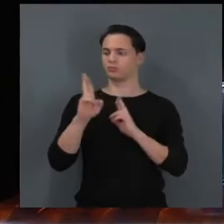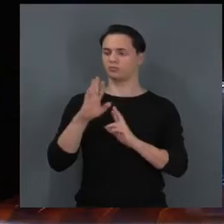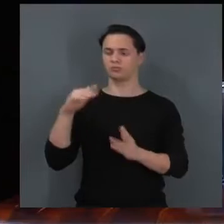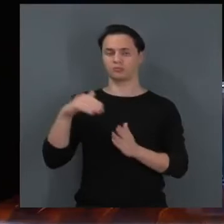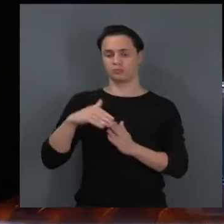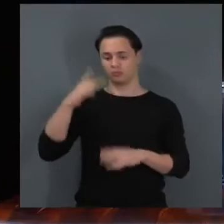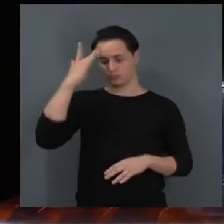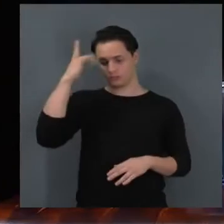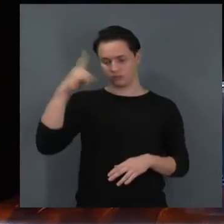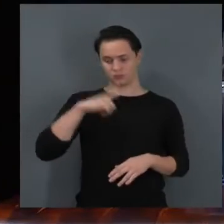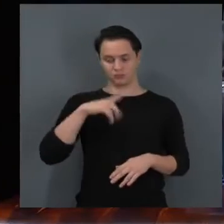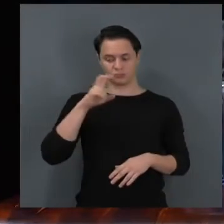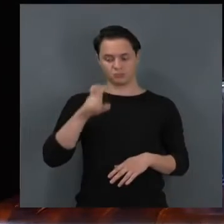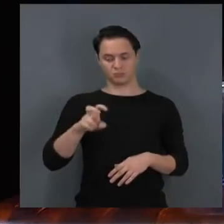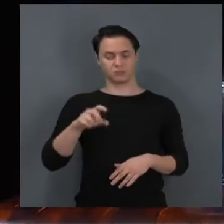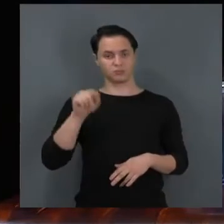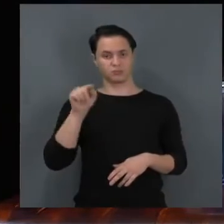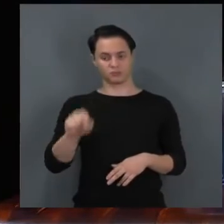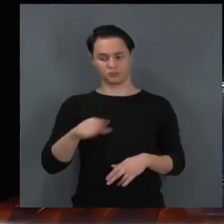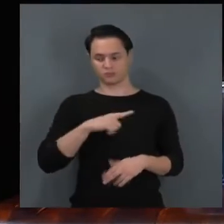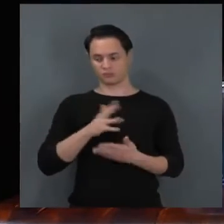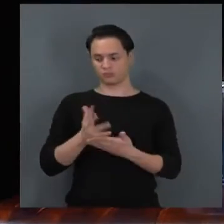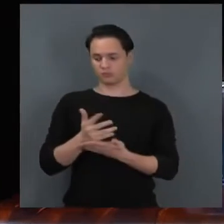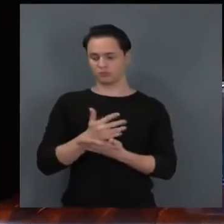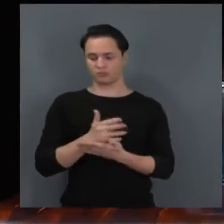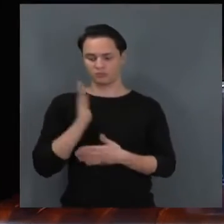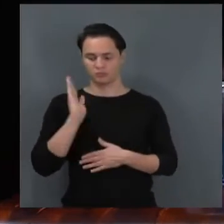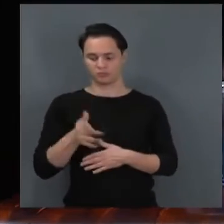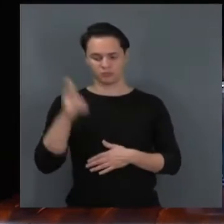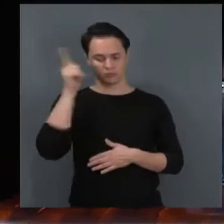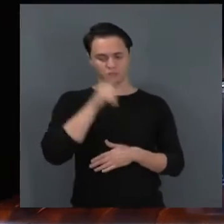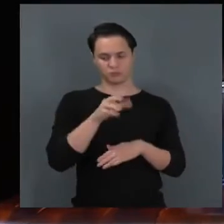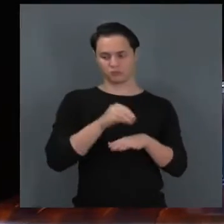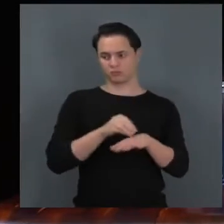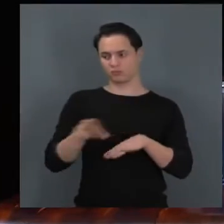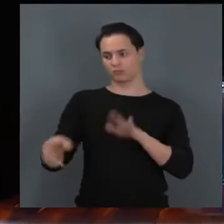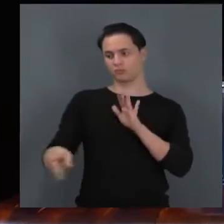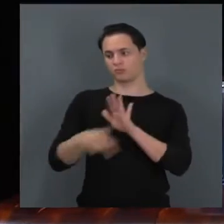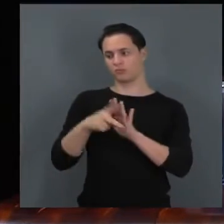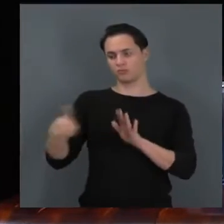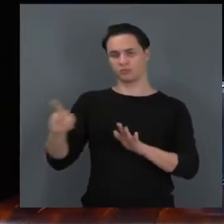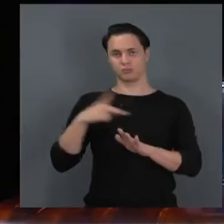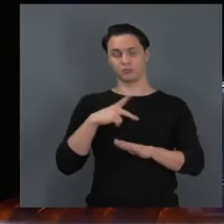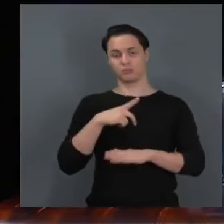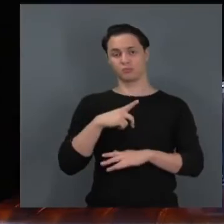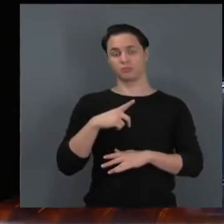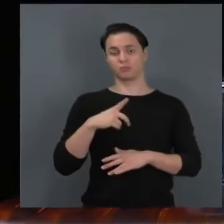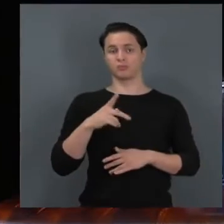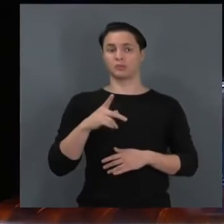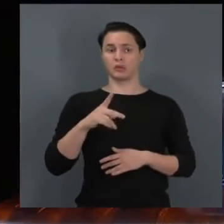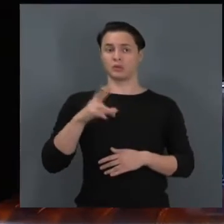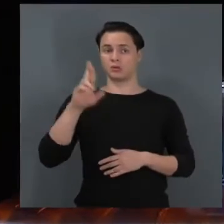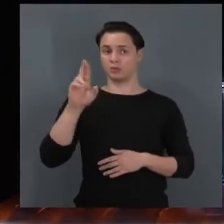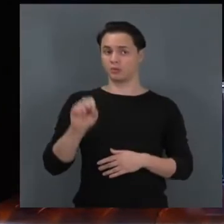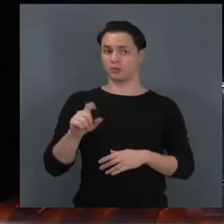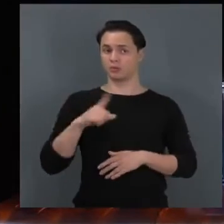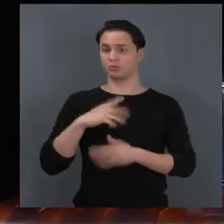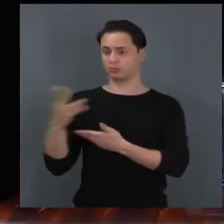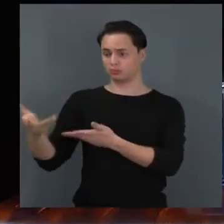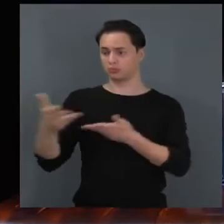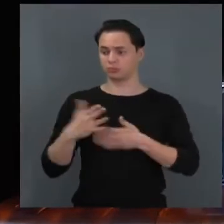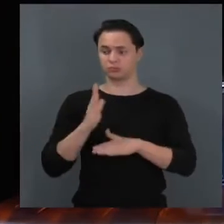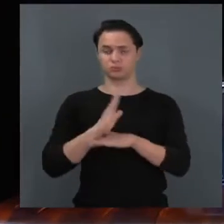5.000 cobertores já tenham sido recolhidos para mandar para o Rio Grande. O Rio Grande do Sul está recebendo ajuda de todo o